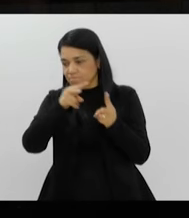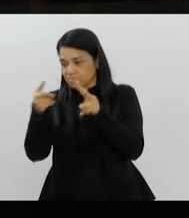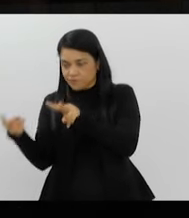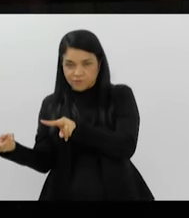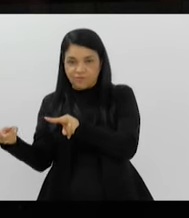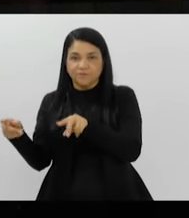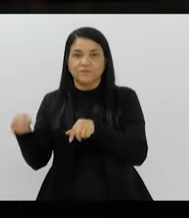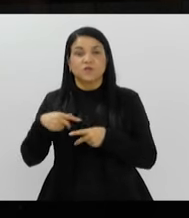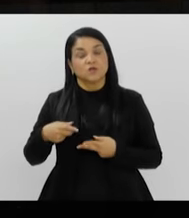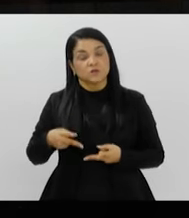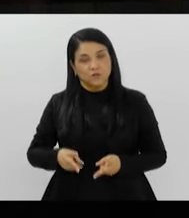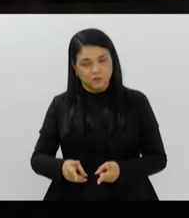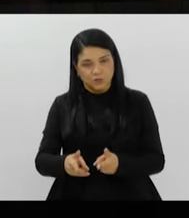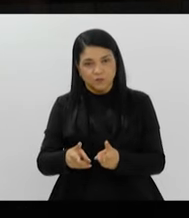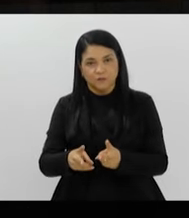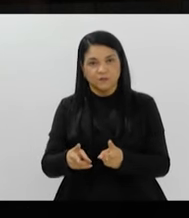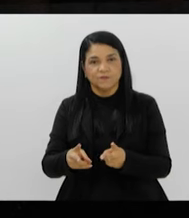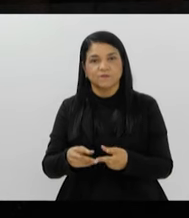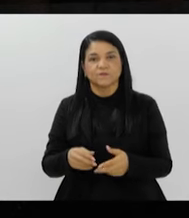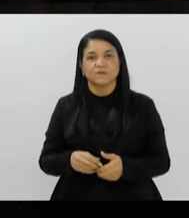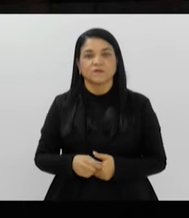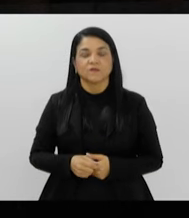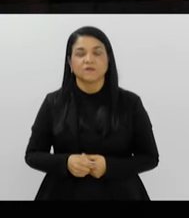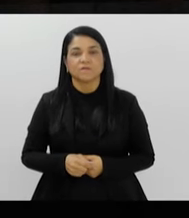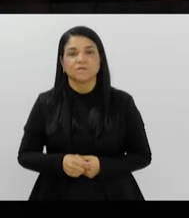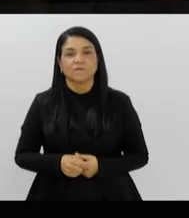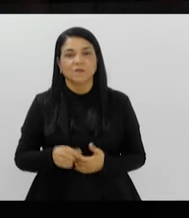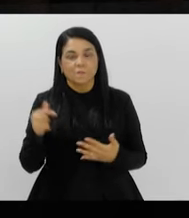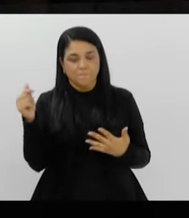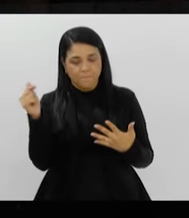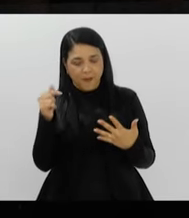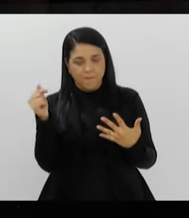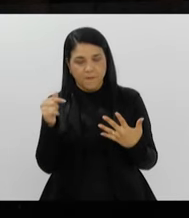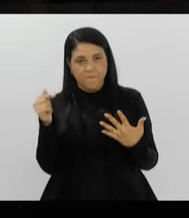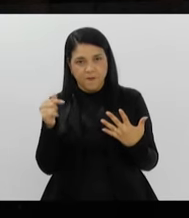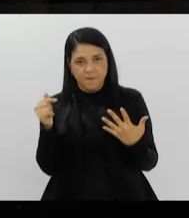Mas, continuando com outros pontos,